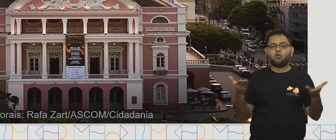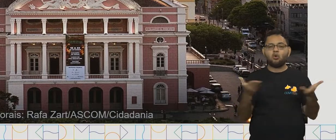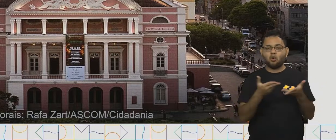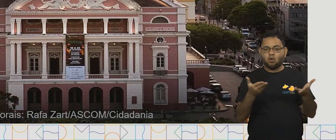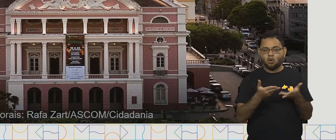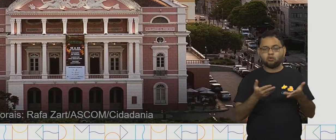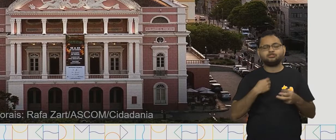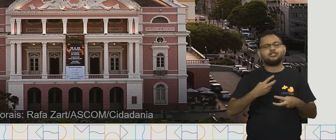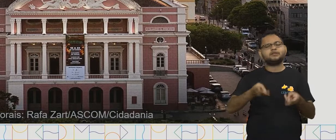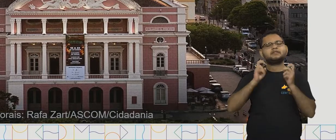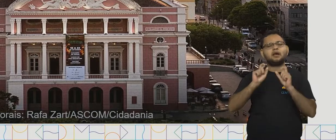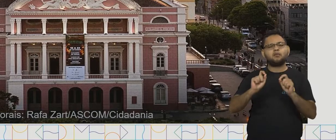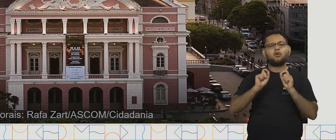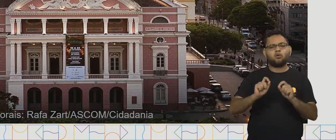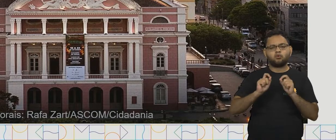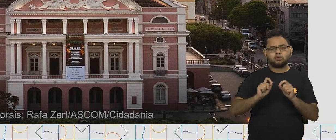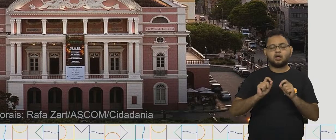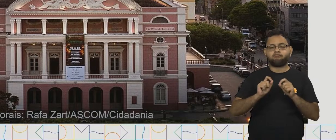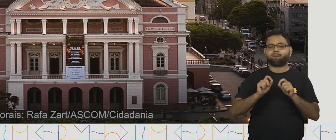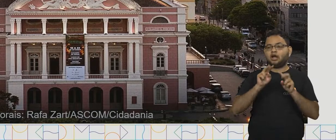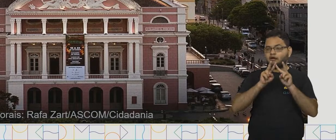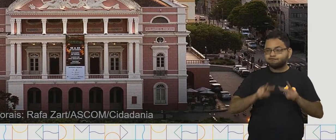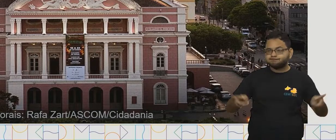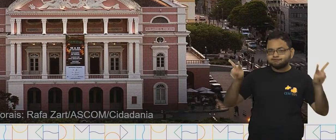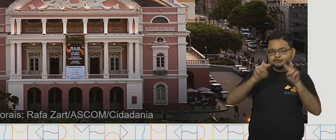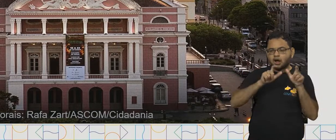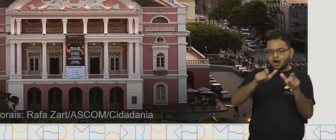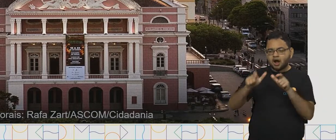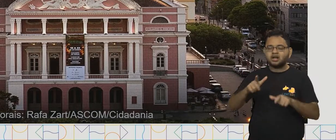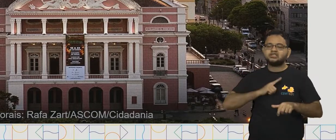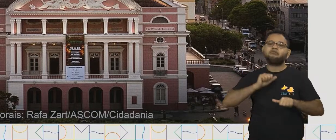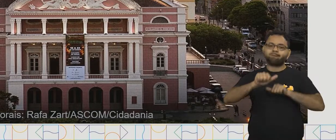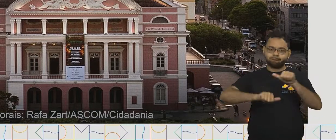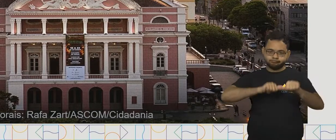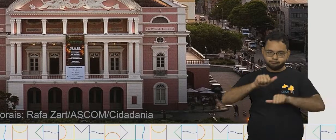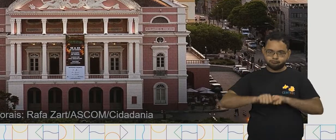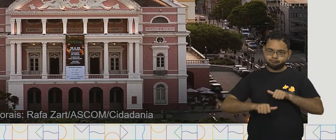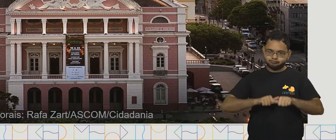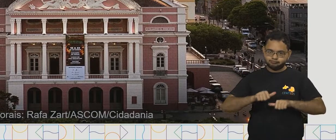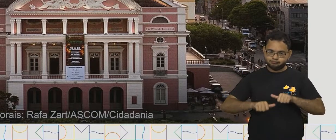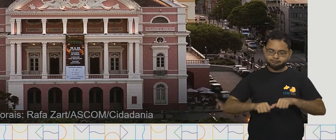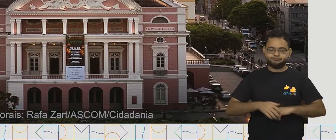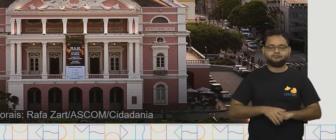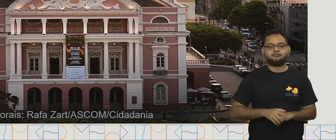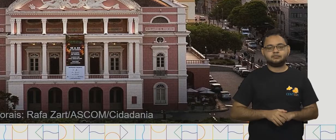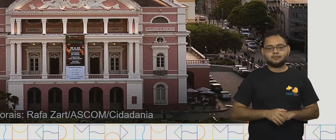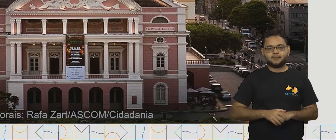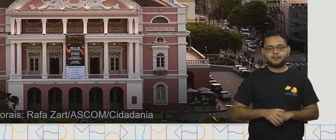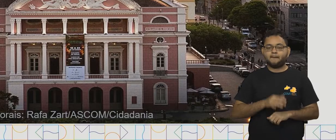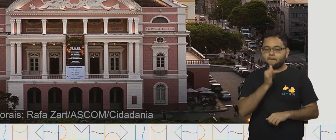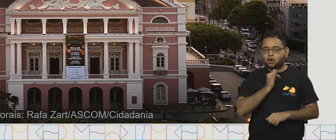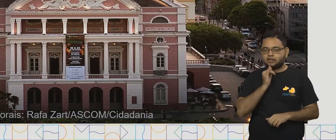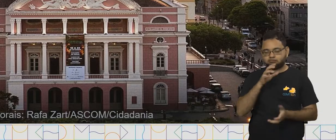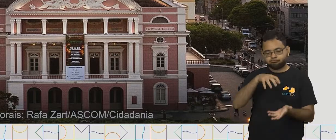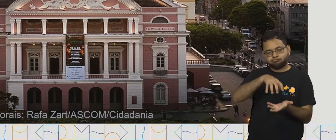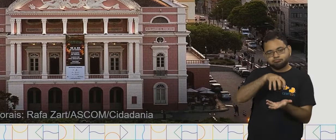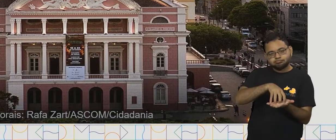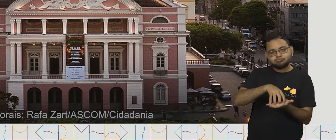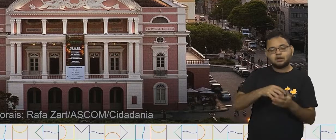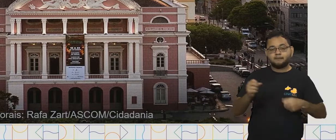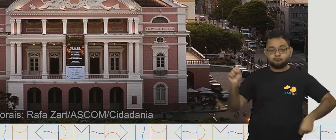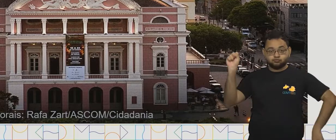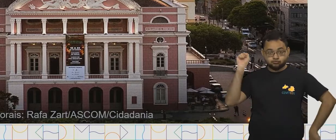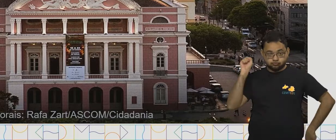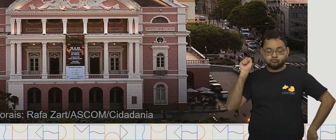podemos perceber que essa paisagem sofreu algumas transformações. O próprio Largo de São Sebastião, onde